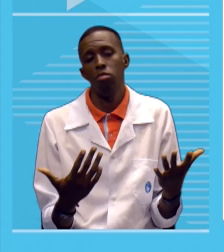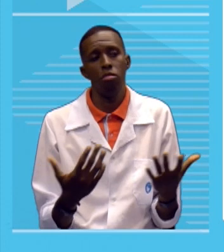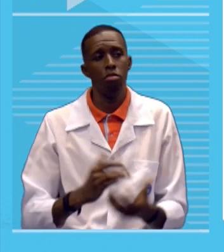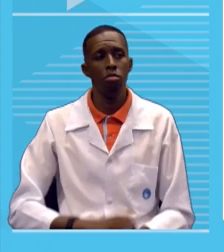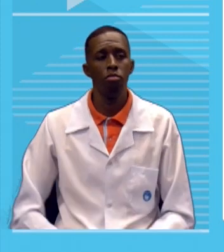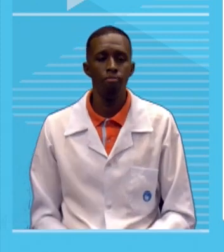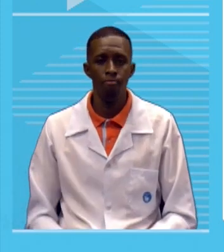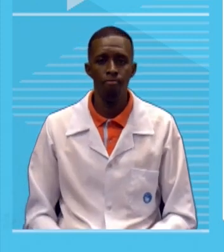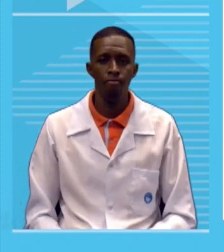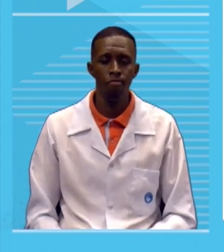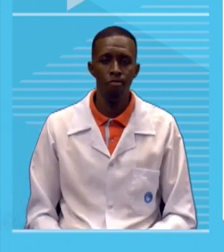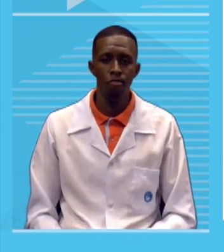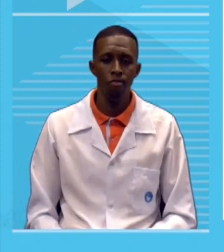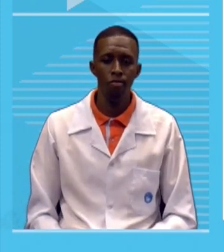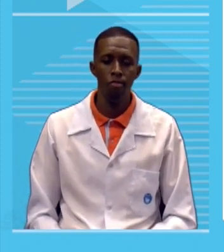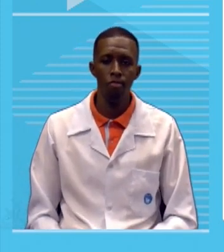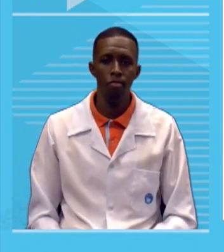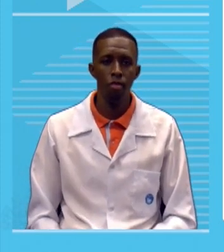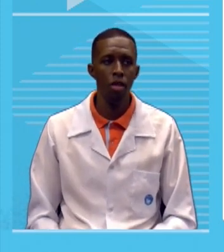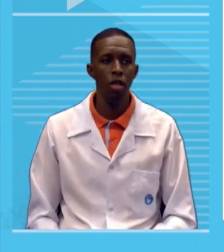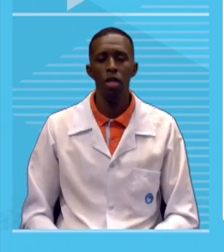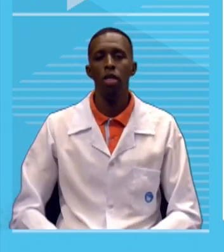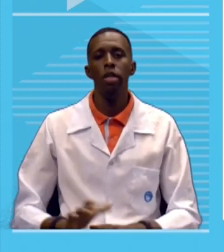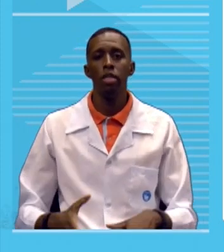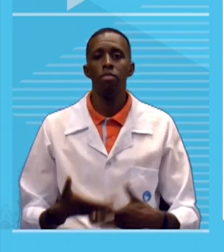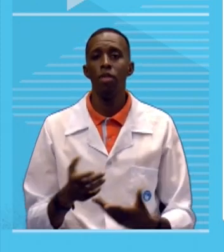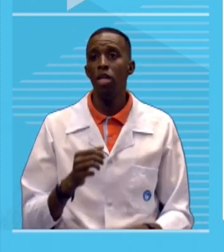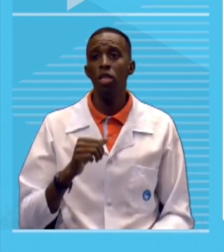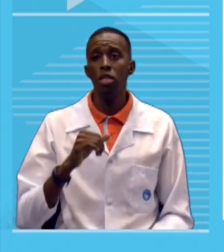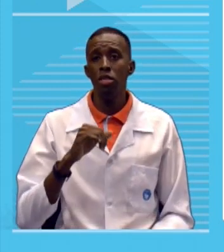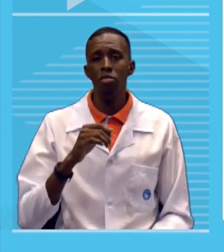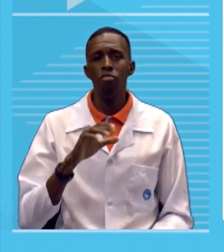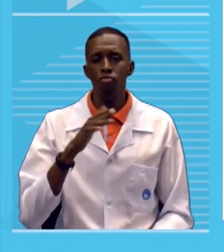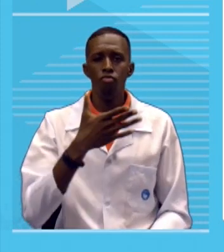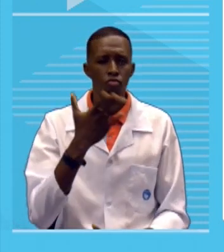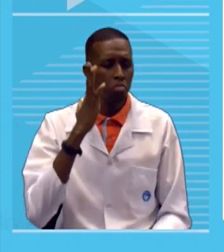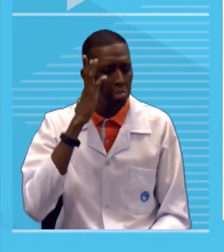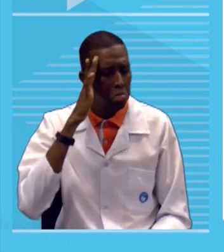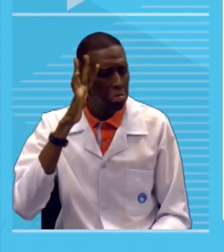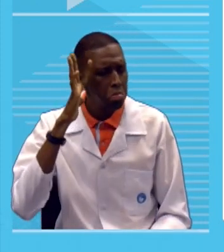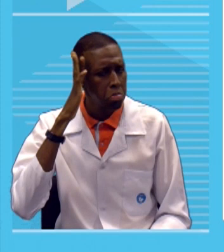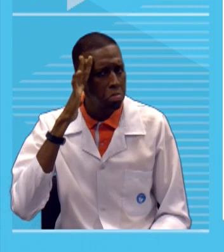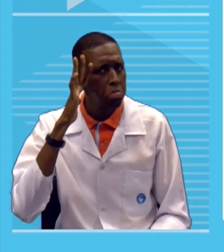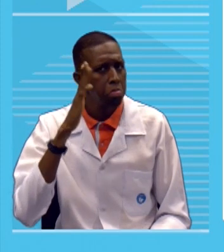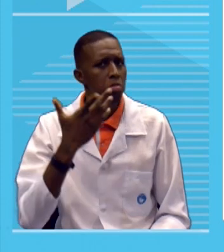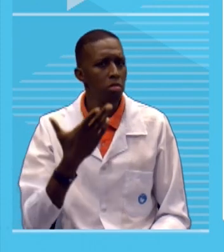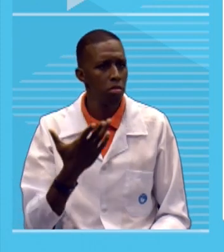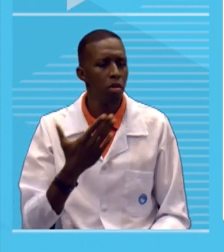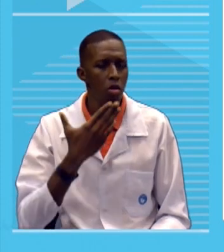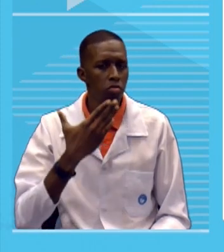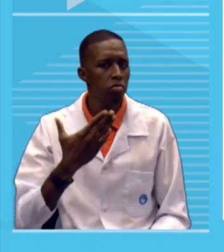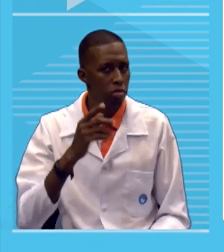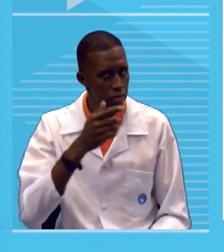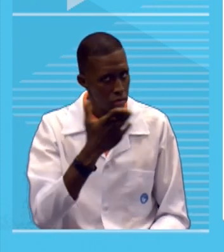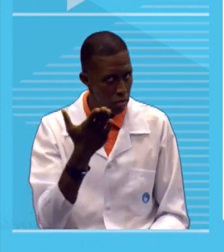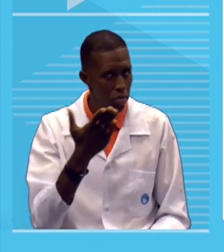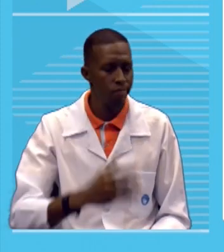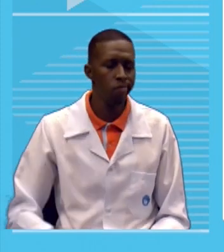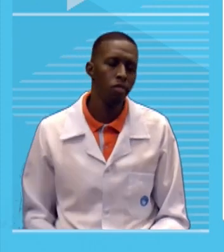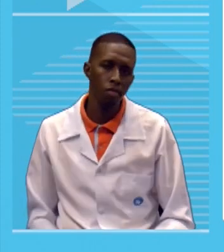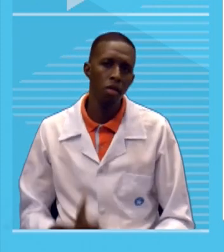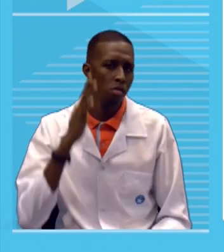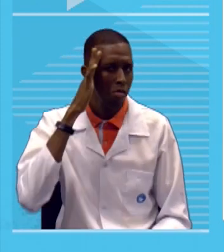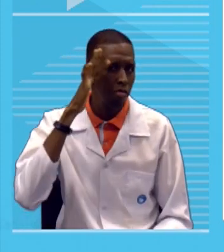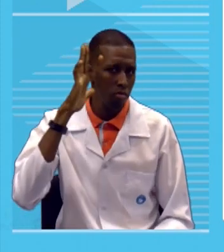ocupar todo mundo que tem carro decidir sair, a cidade para. Então é por isso que tem um rodízio e as